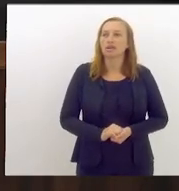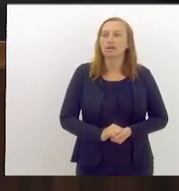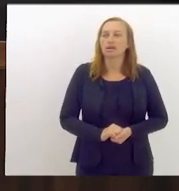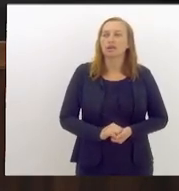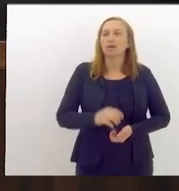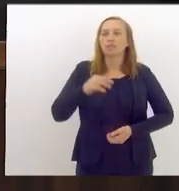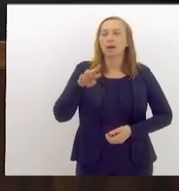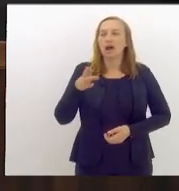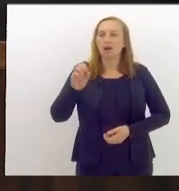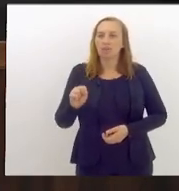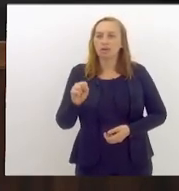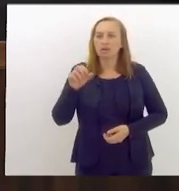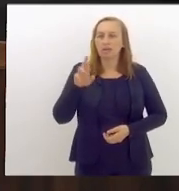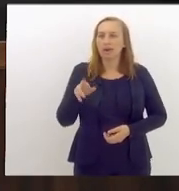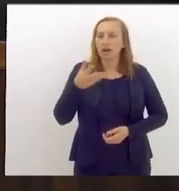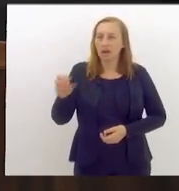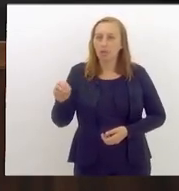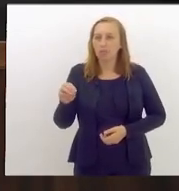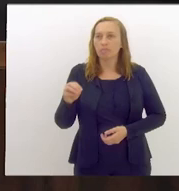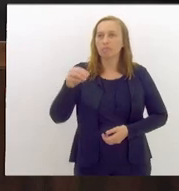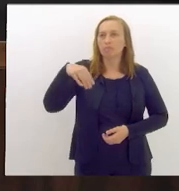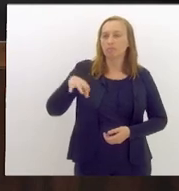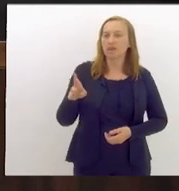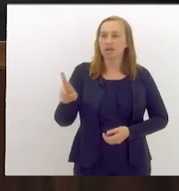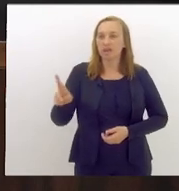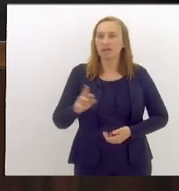Marcos Abraão Marcos Miller